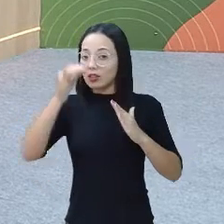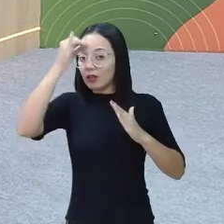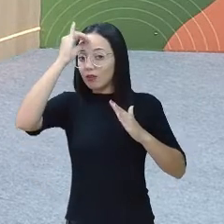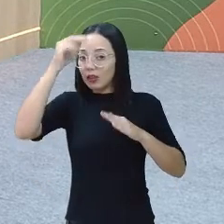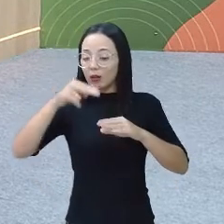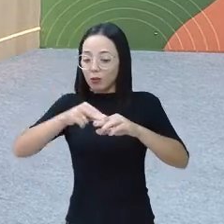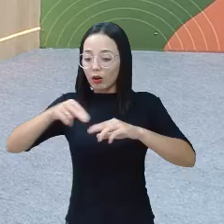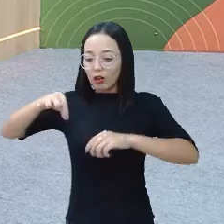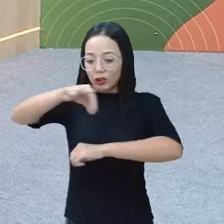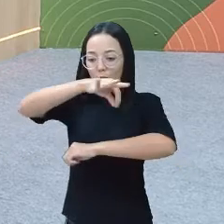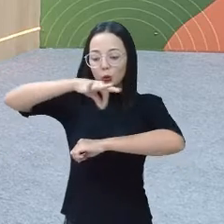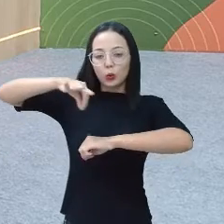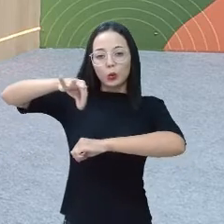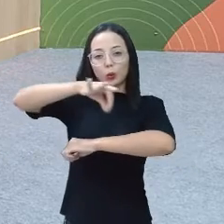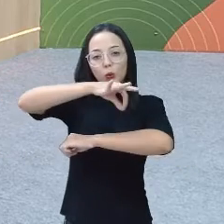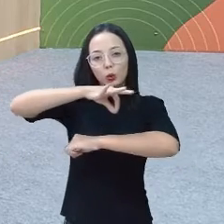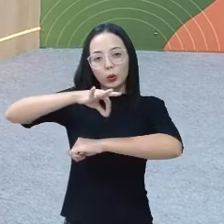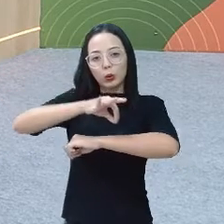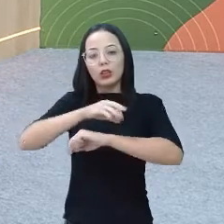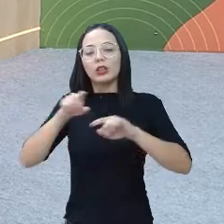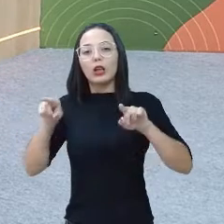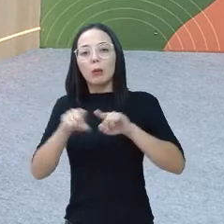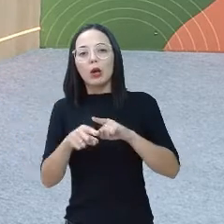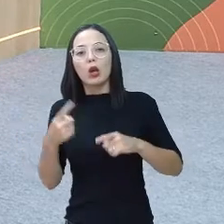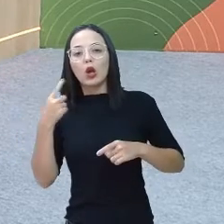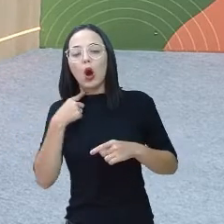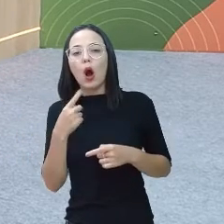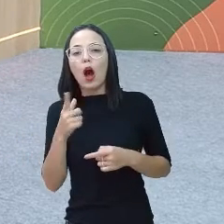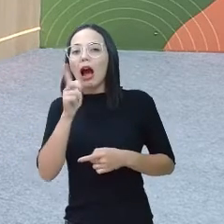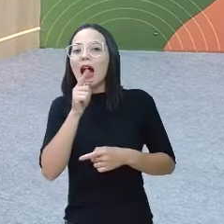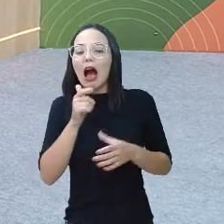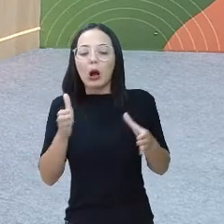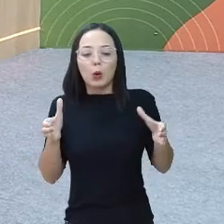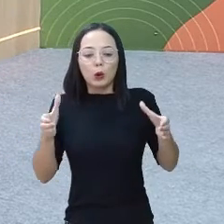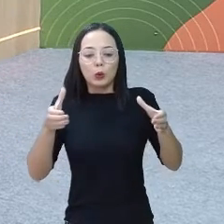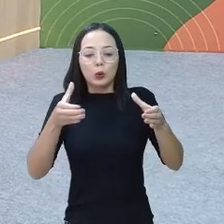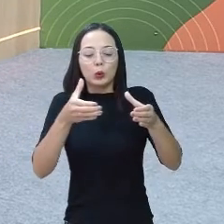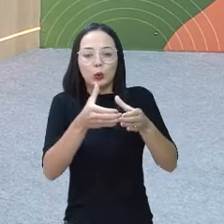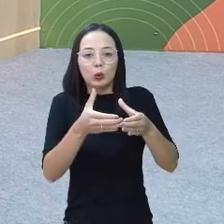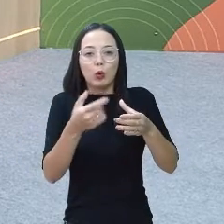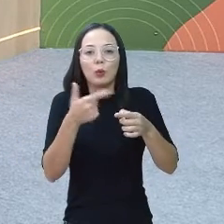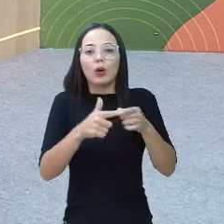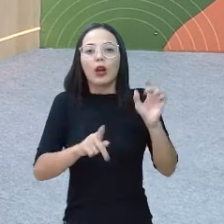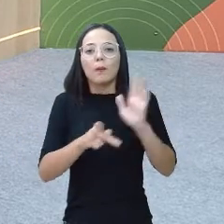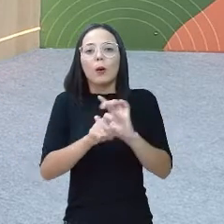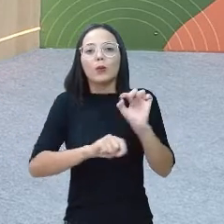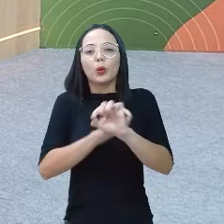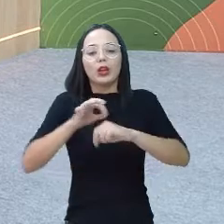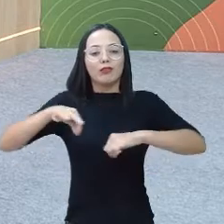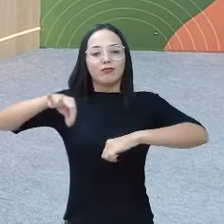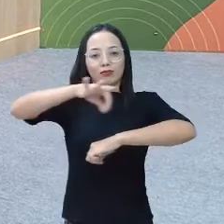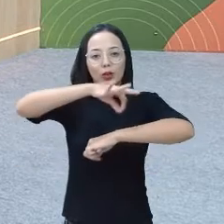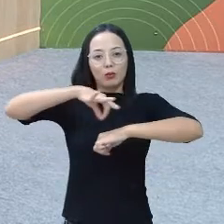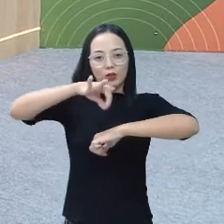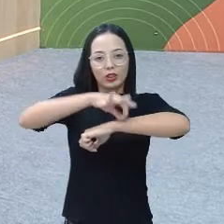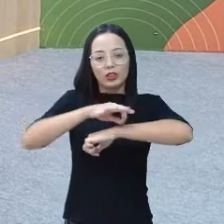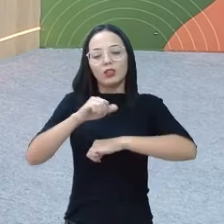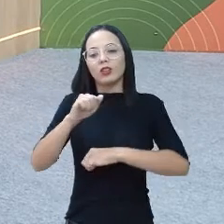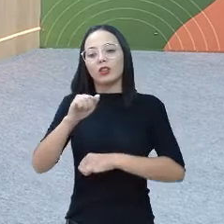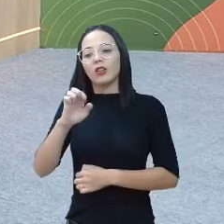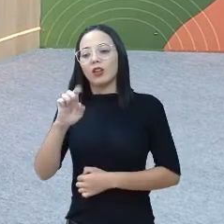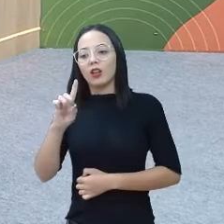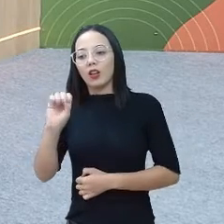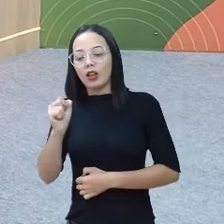Evite estar juntando, né, muita água parada, porque isso vai atrair os mosquitos, né, o Aedes aegypti,